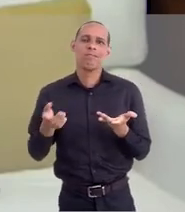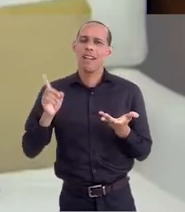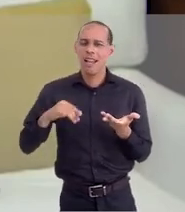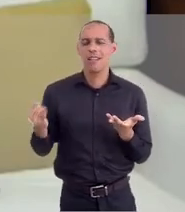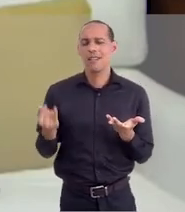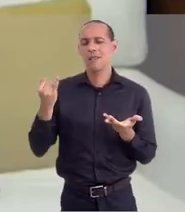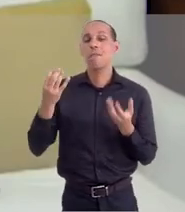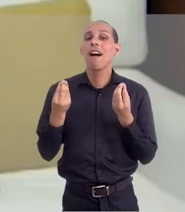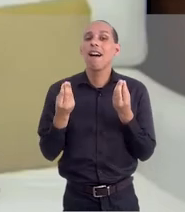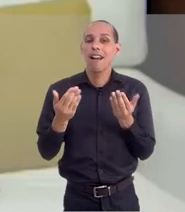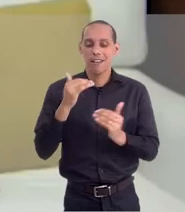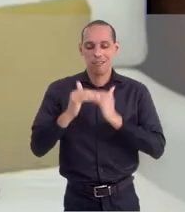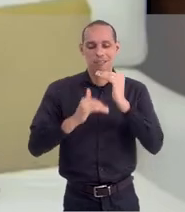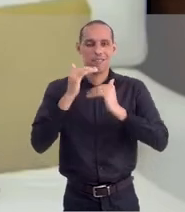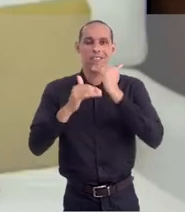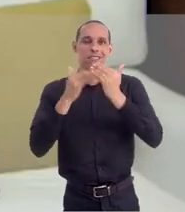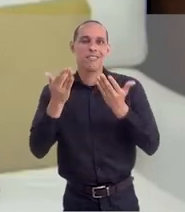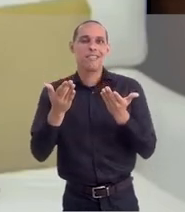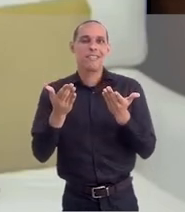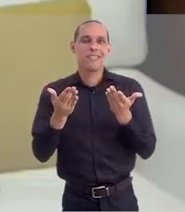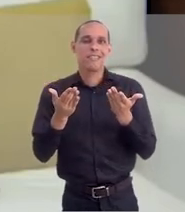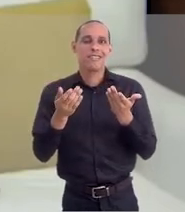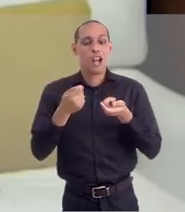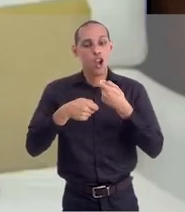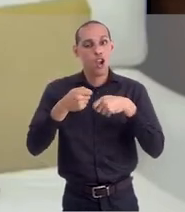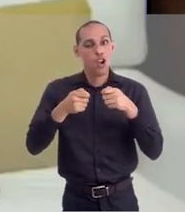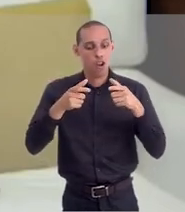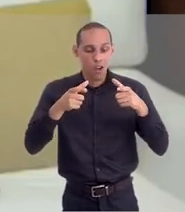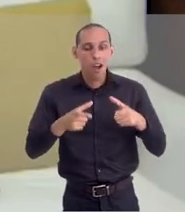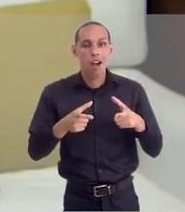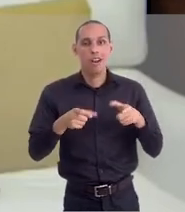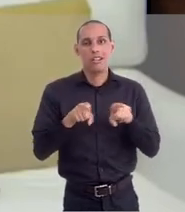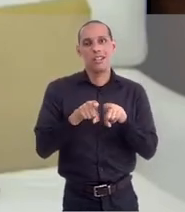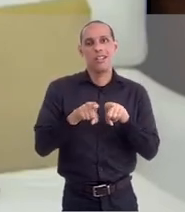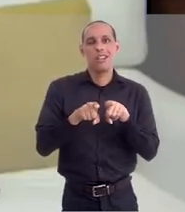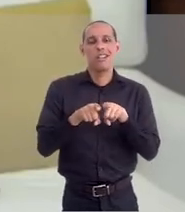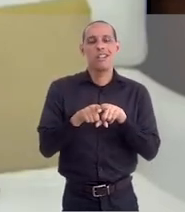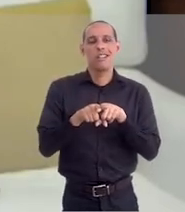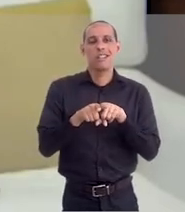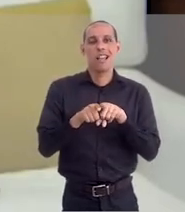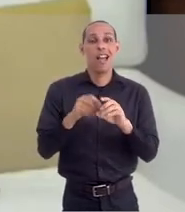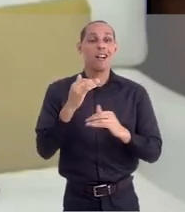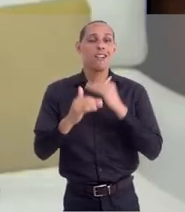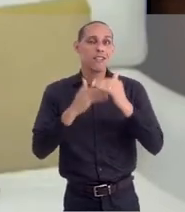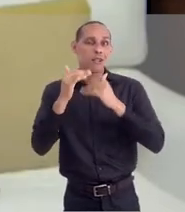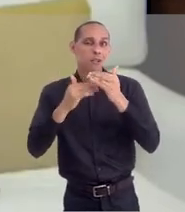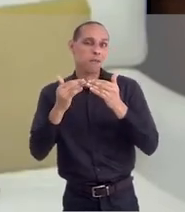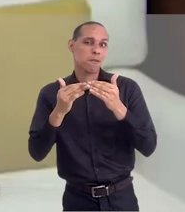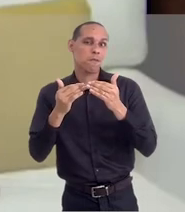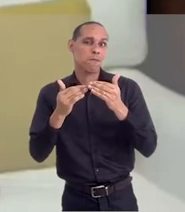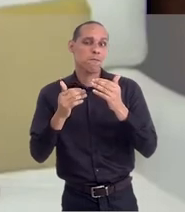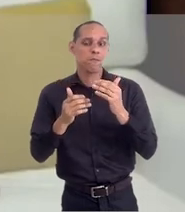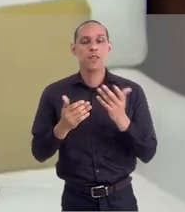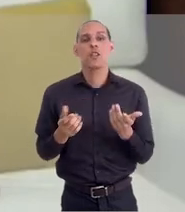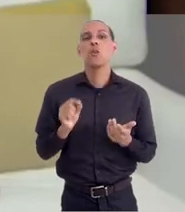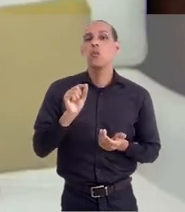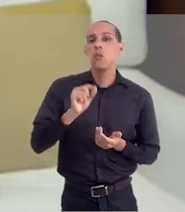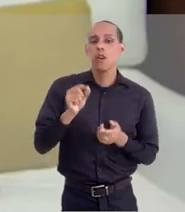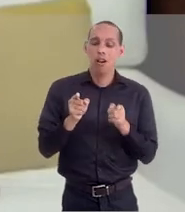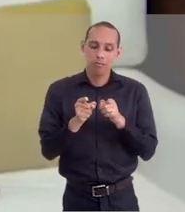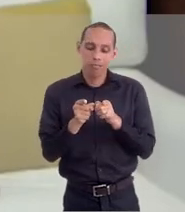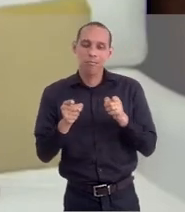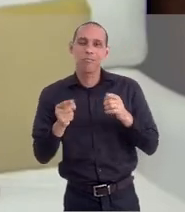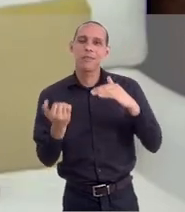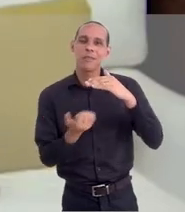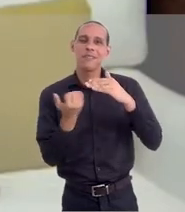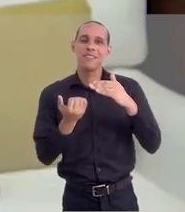é um fator fundamental, né, para o desenvolvimento das economias locais e para o desenvolvimento e